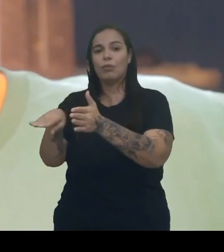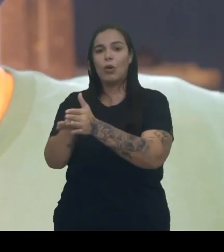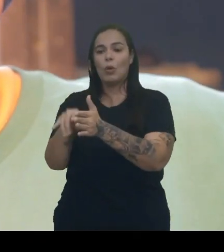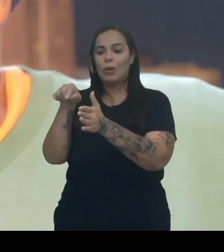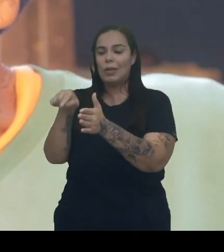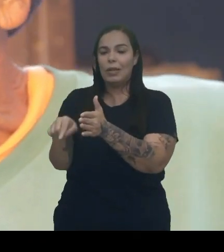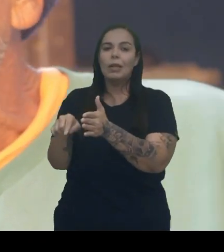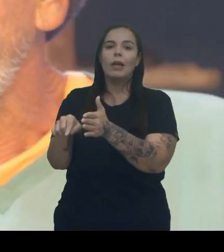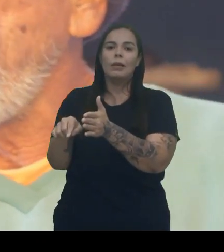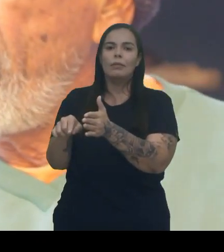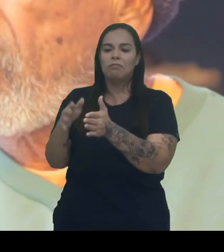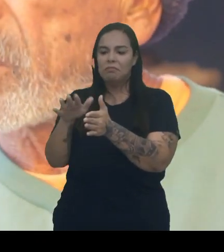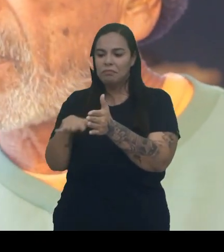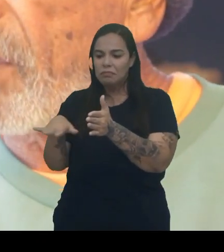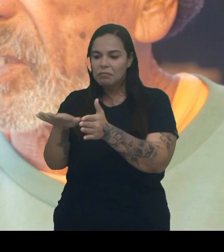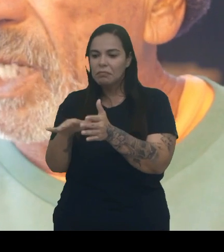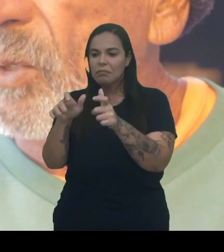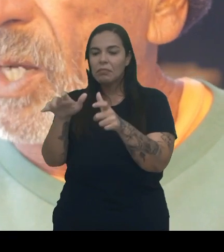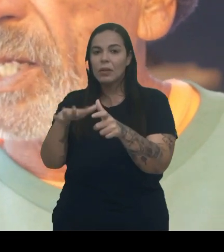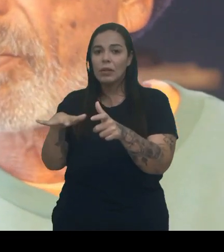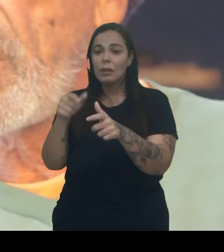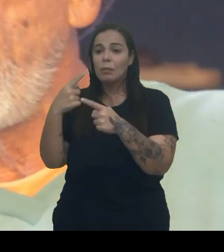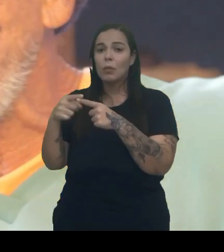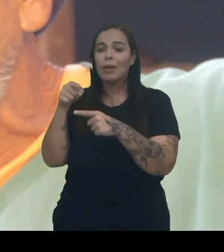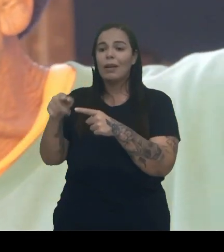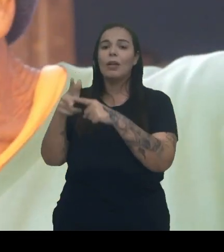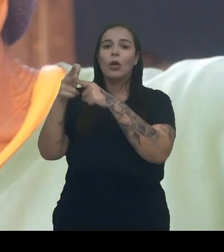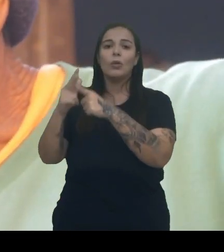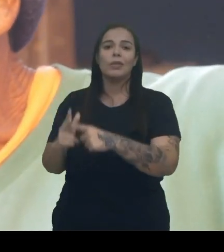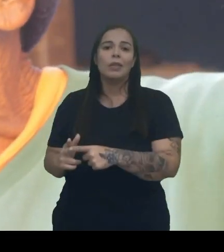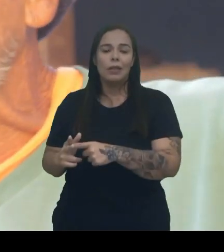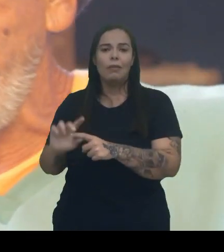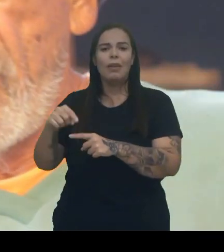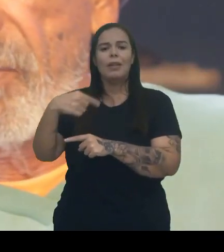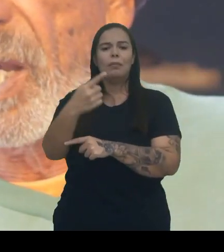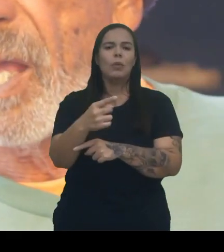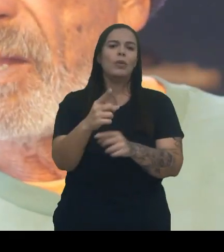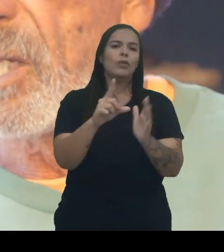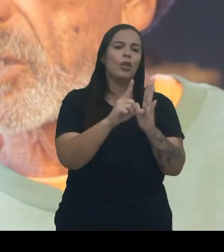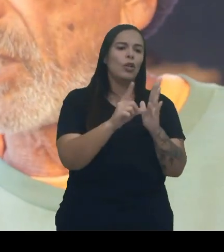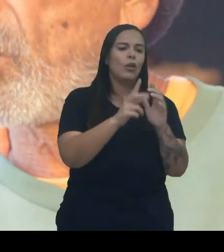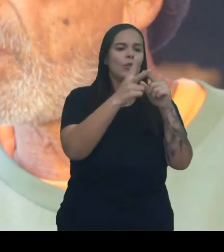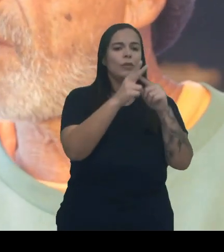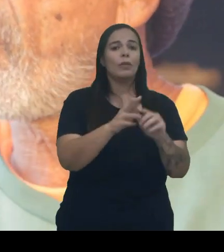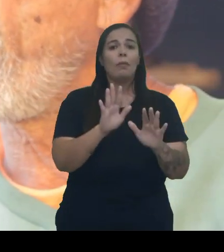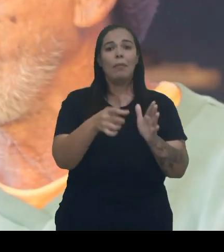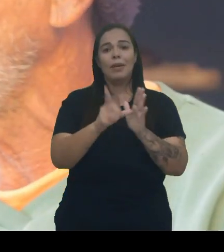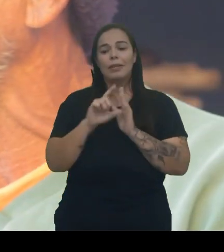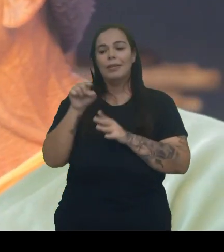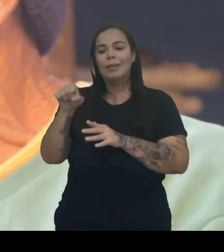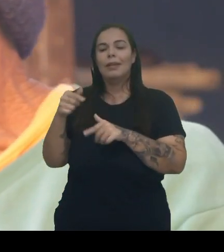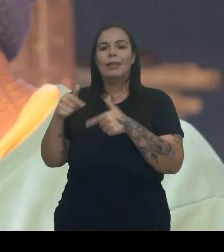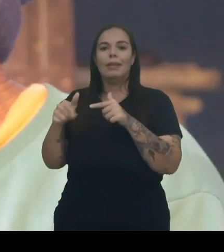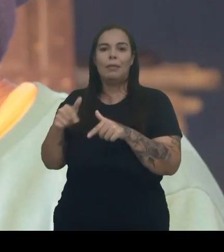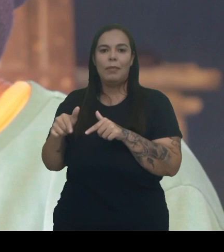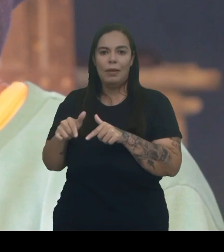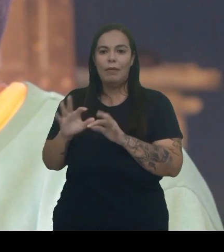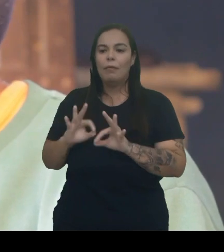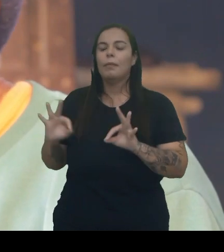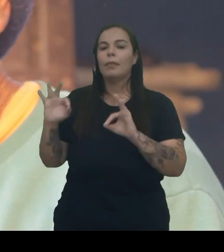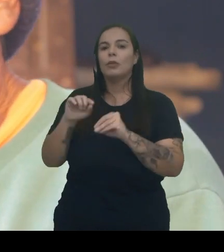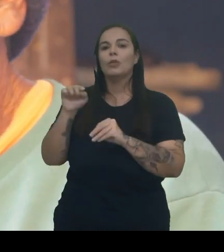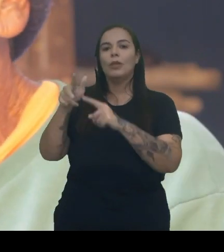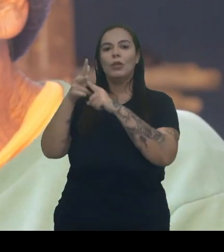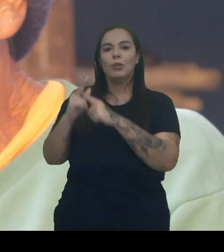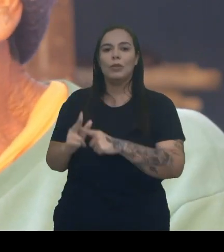que ainda tem ali ainda, que só me consertava as canoas lá. Depois ele fez uma oficinazinha aqui, mas trabalhava lá. As canoas eu levava para lá, para Dona Luísa. E